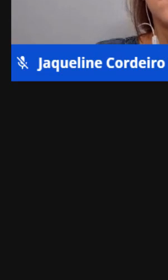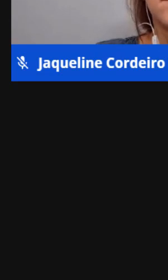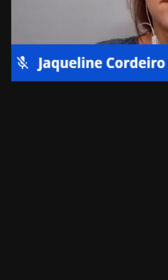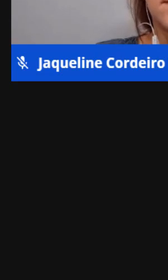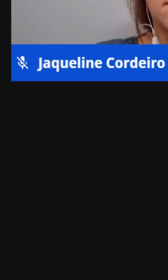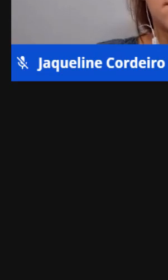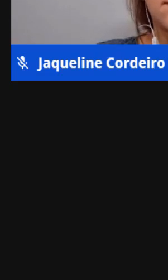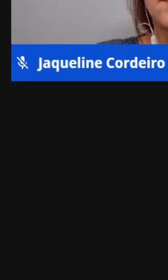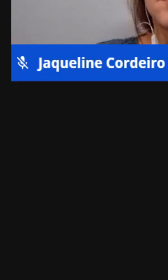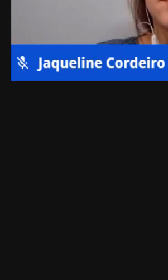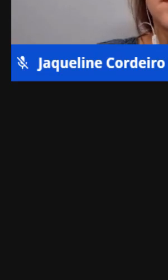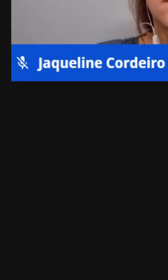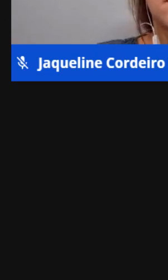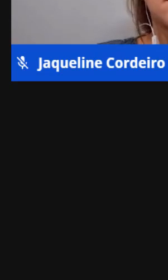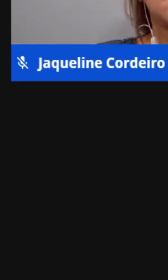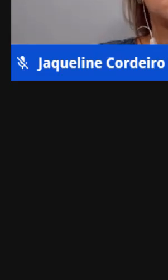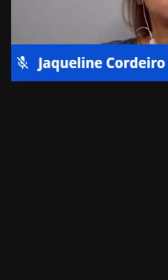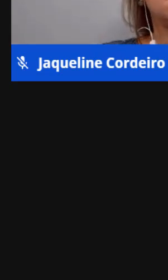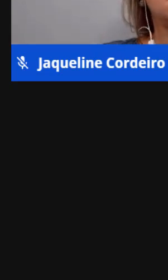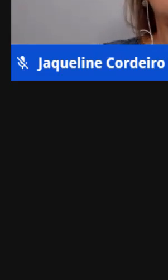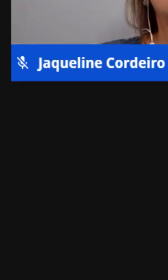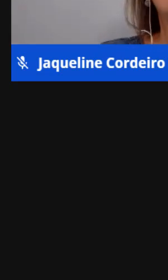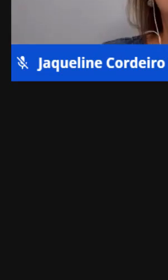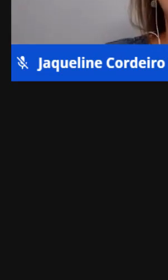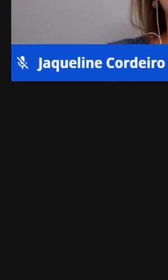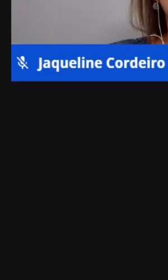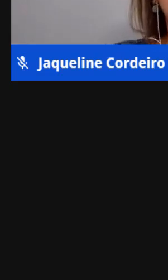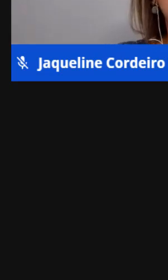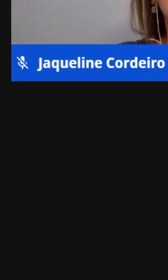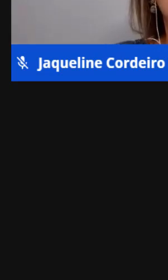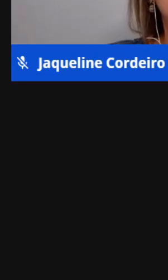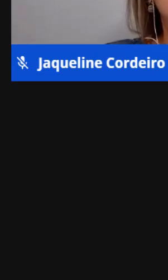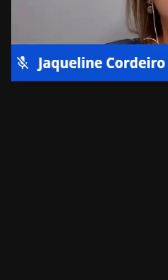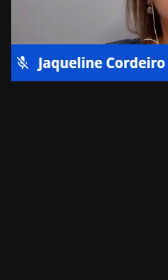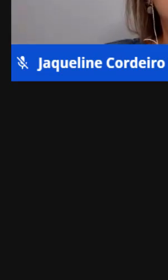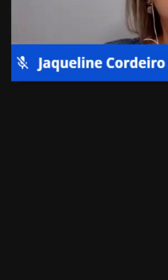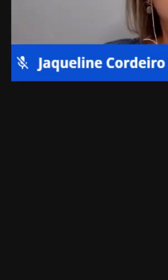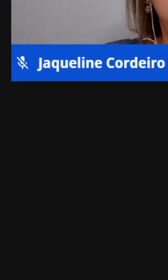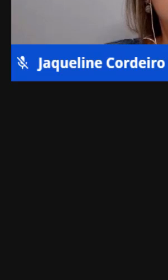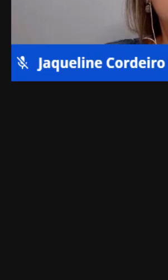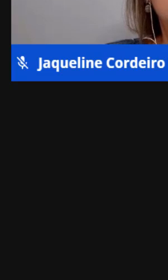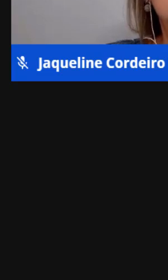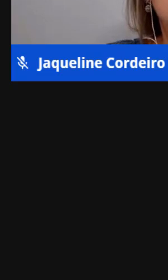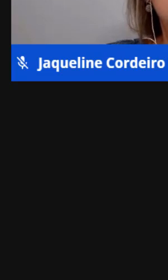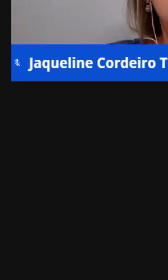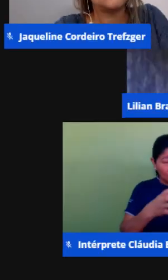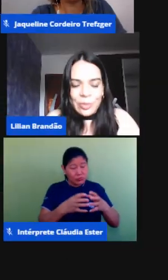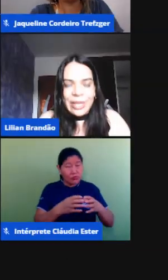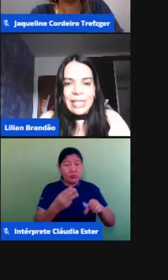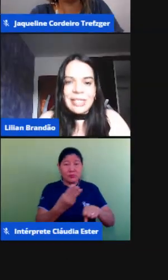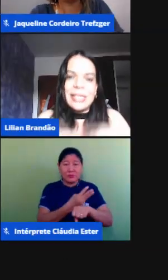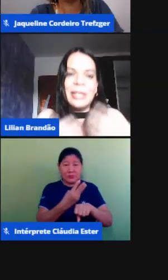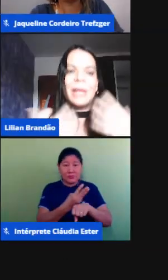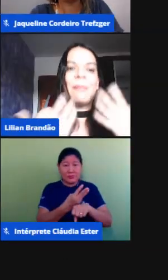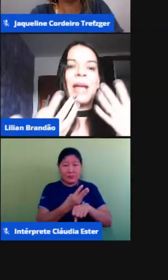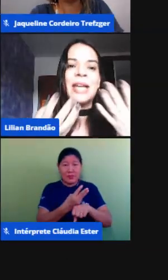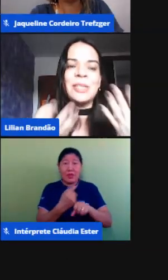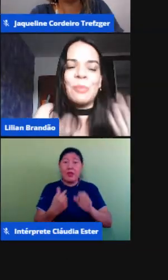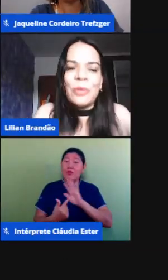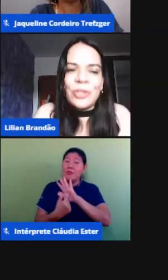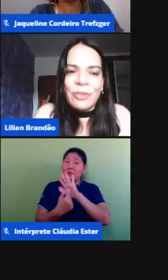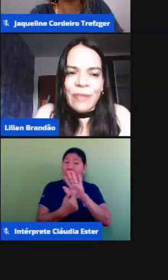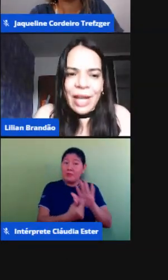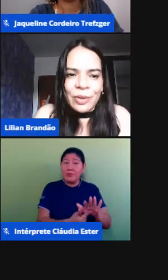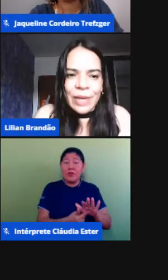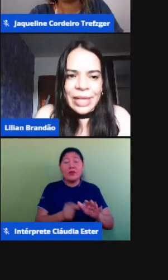desenvolvimento da sua atividade. Então, assim, essa participação efetiva do aluno no grupo de WhatsApp faz com que ele se sinta